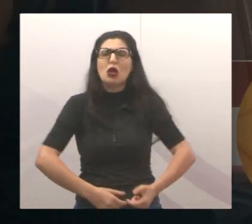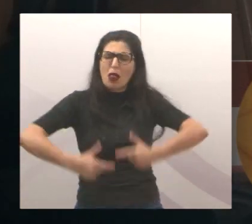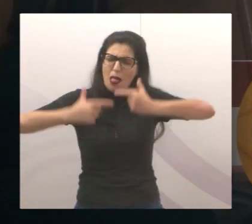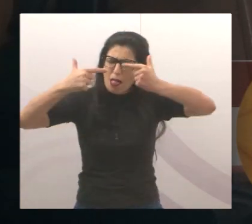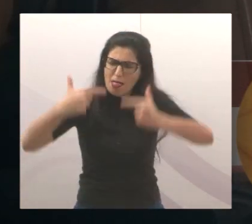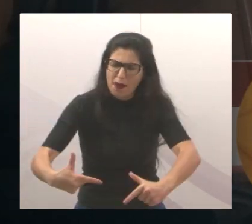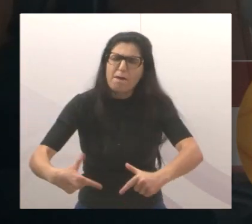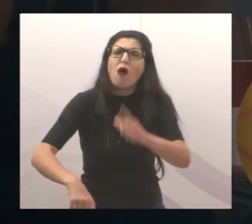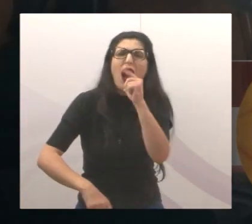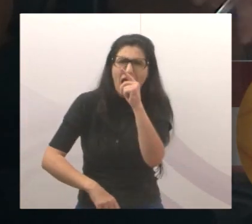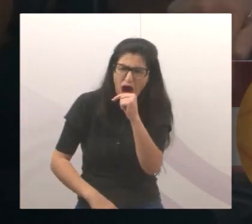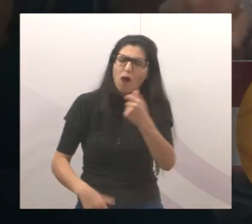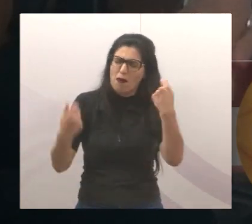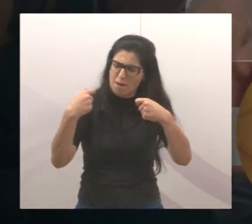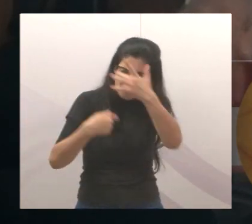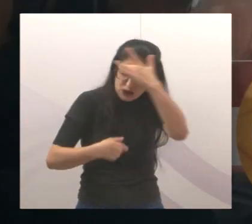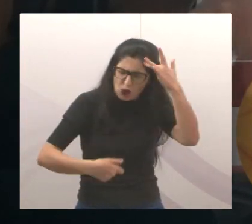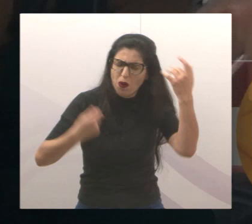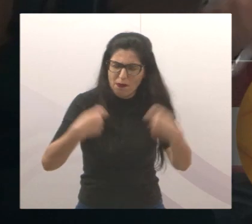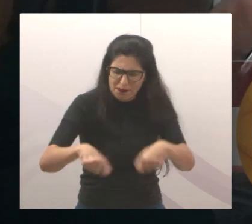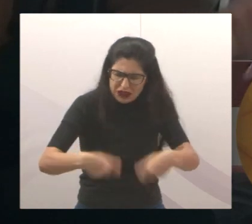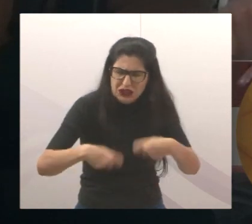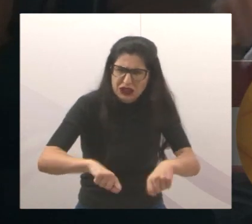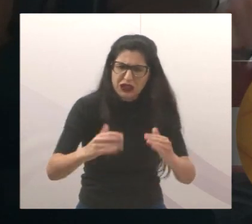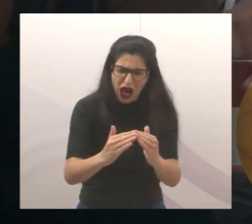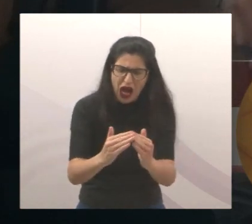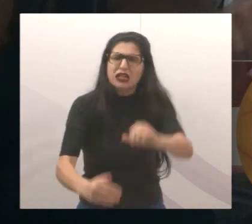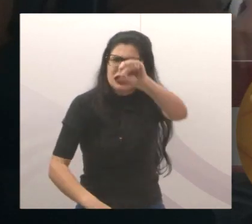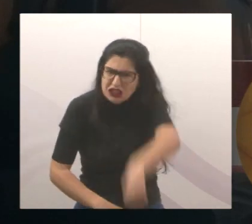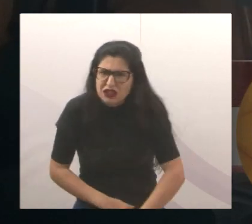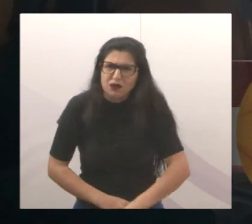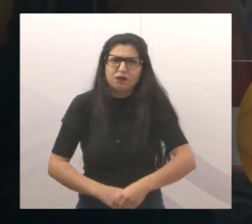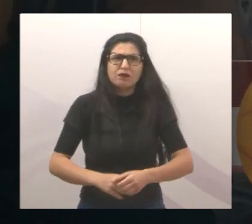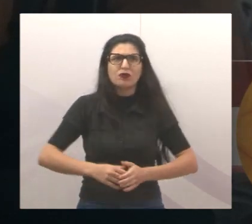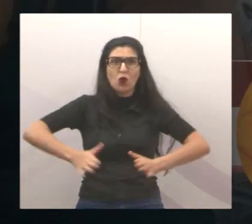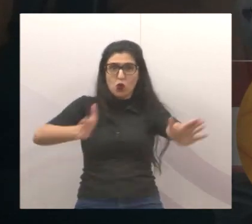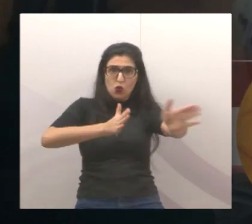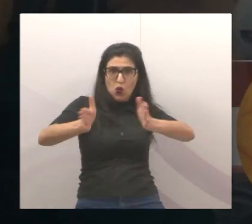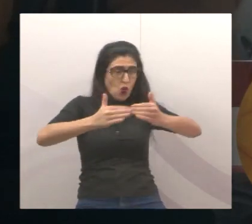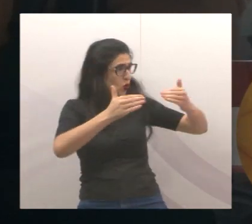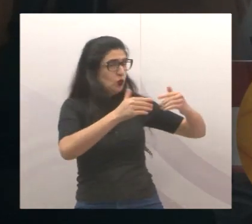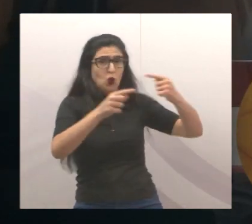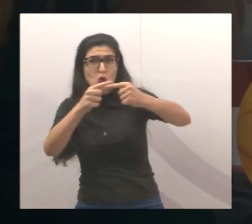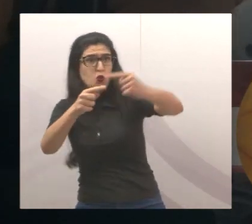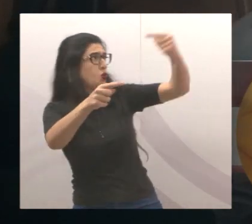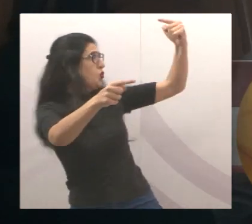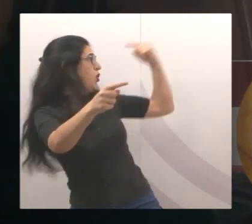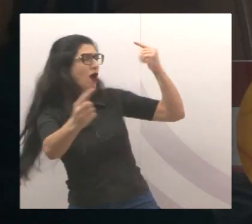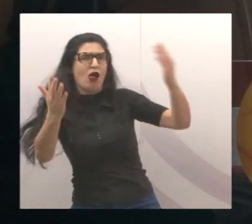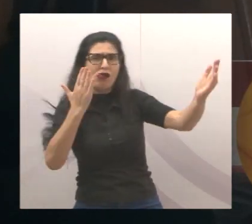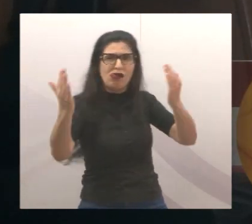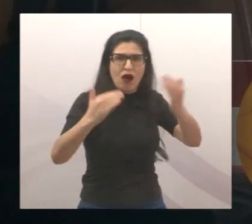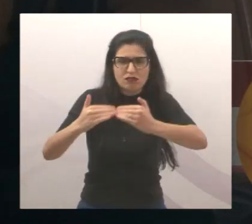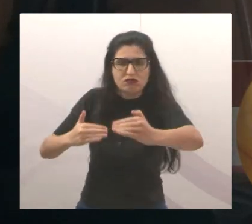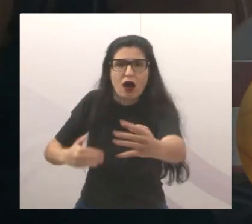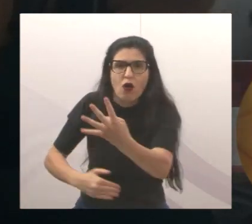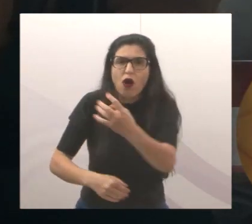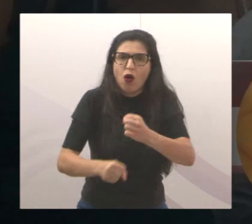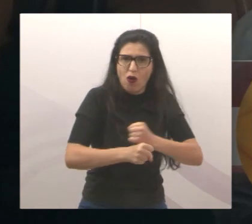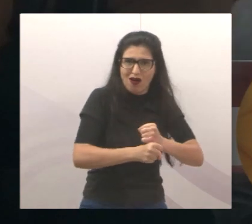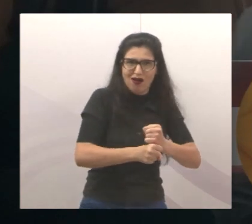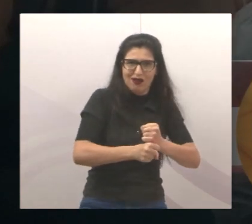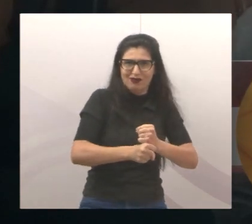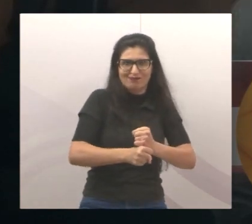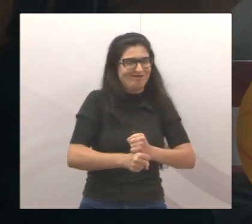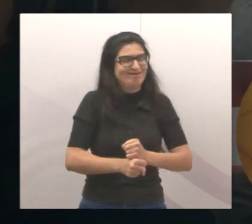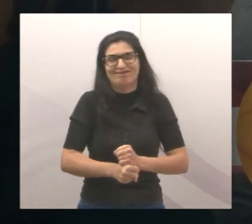Muito pouco se andou nos 3 anos e nos 4 anos não conseguiria chegar certamente a nem 80% do esgoto tratado.